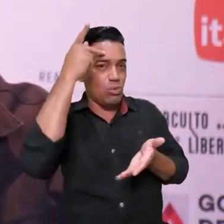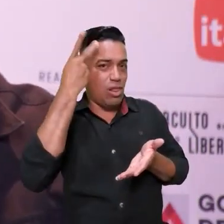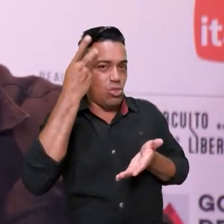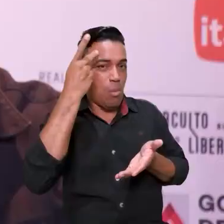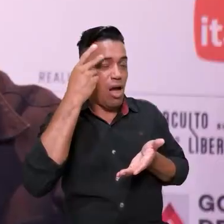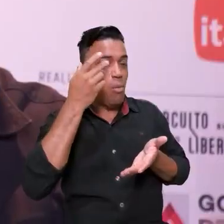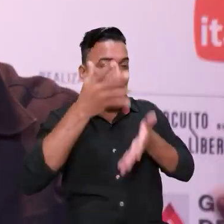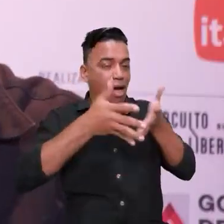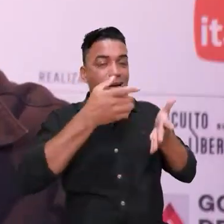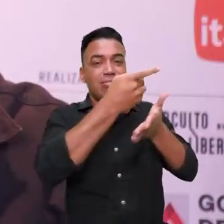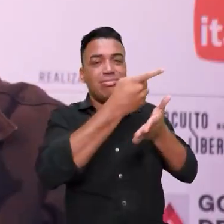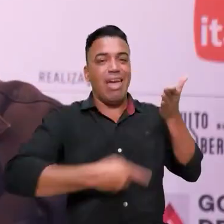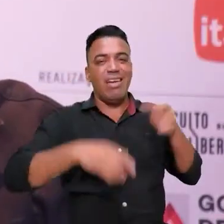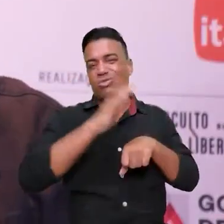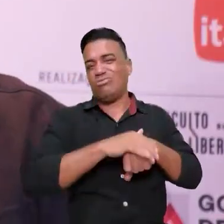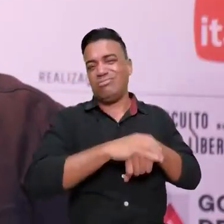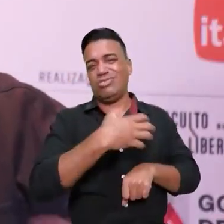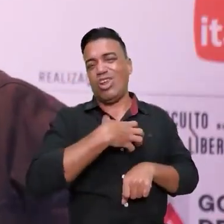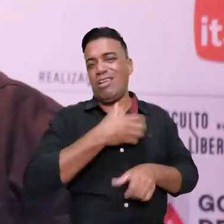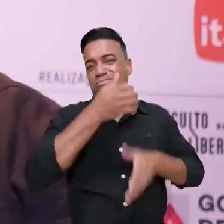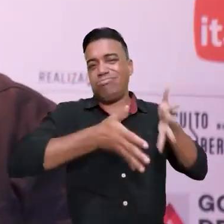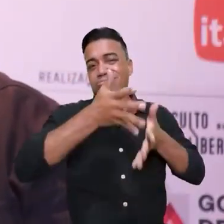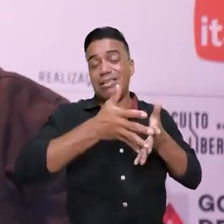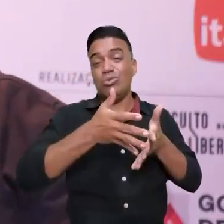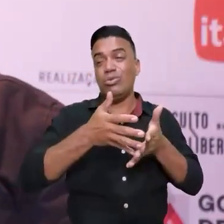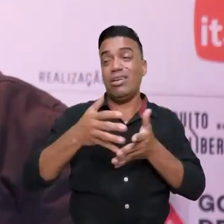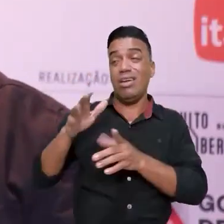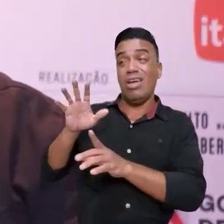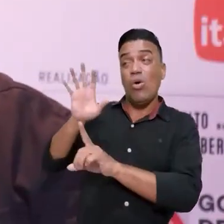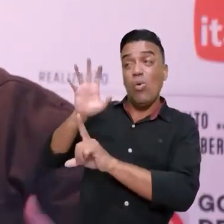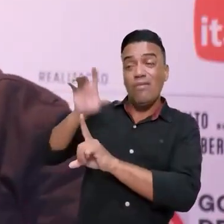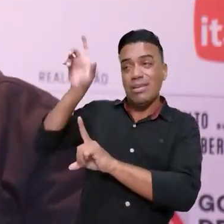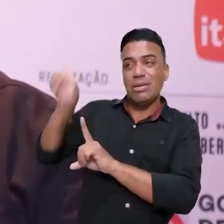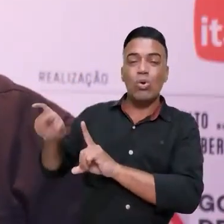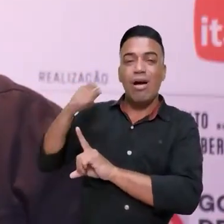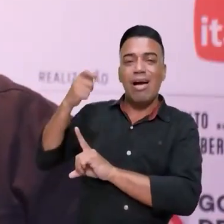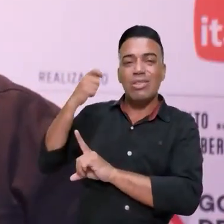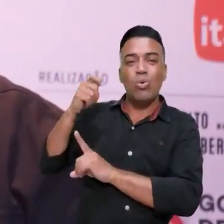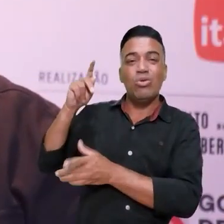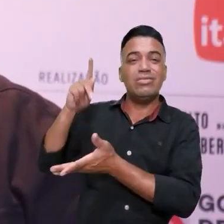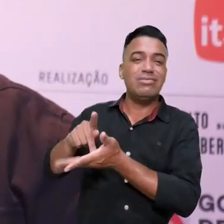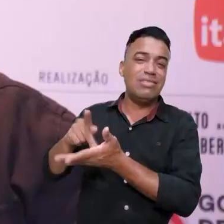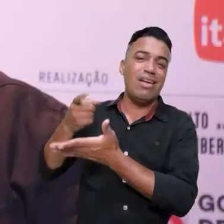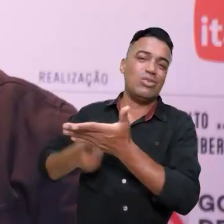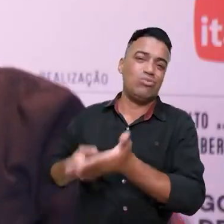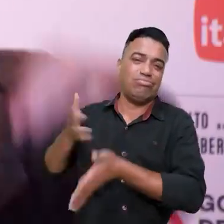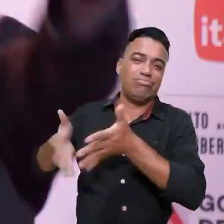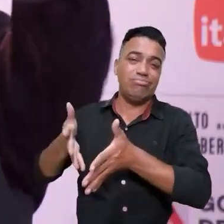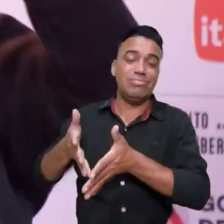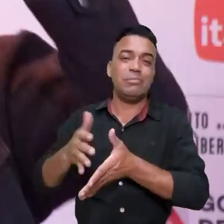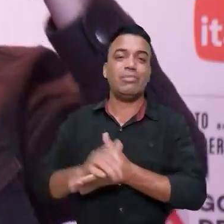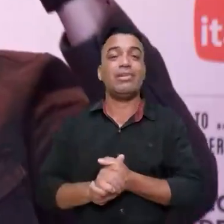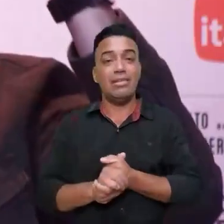dizer um texto, ele pode dizer do jeito dele, do que às vezes convencer um ator a dizer aquele texto que eu quero que ele diga de verdade. Ele